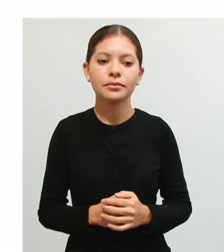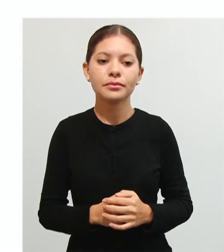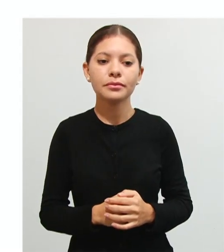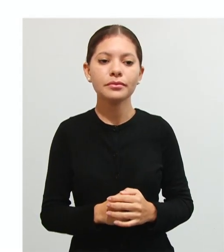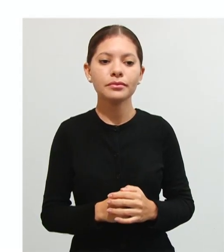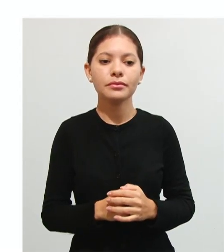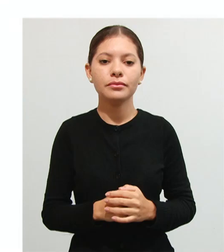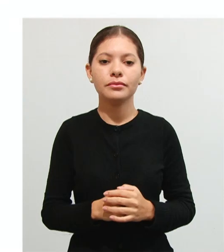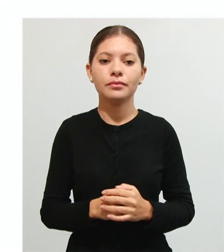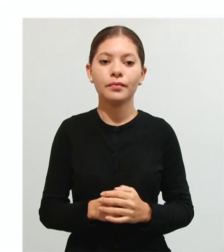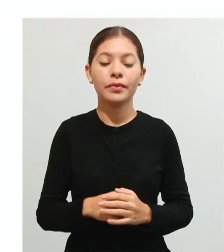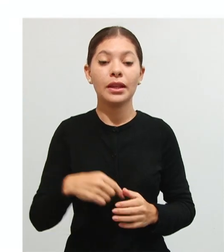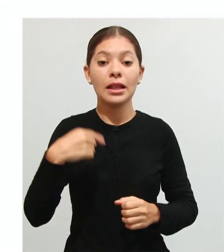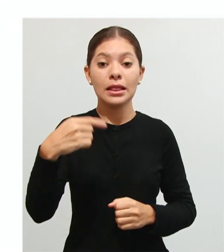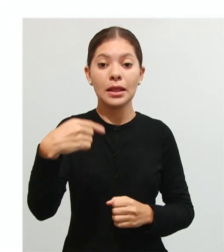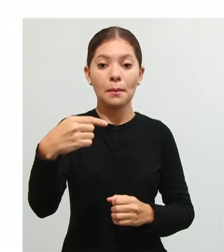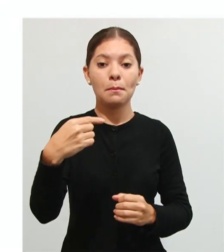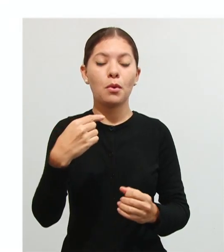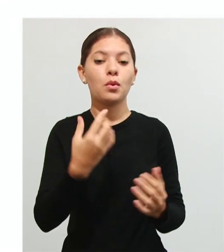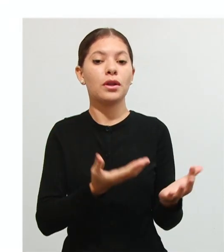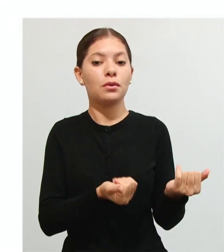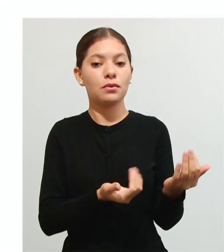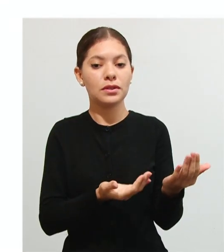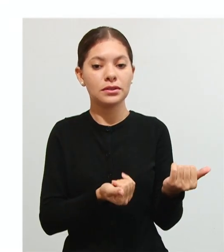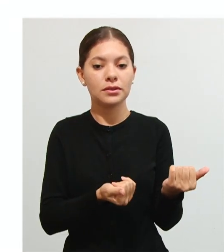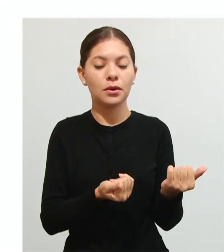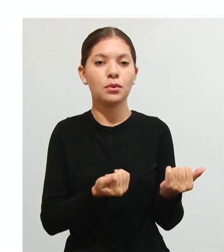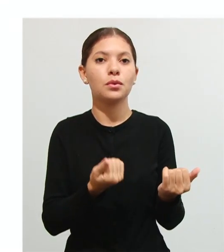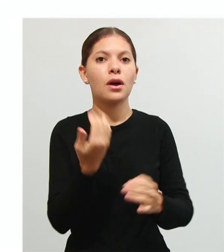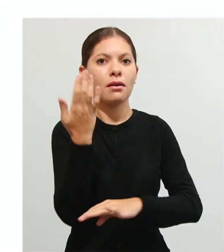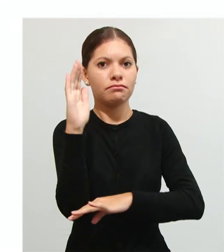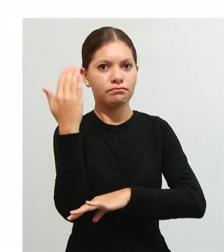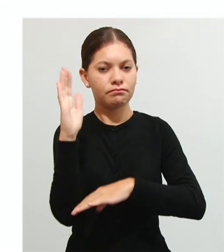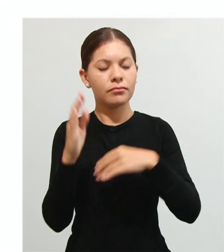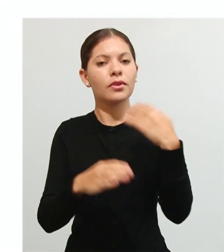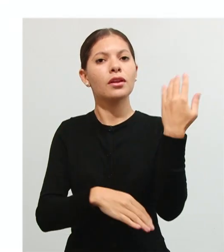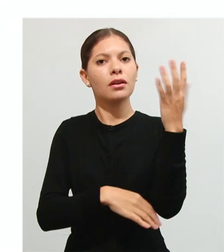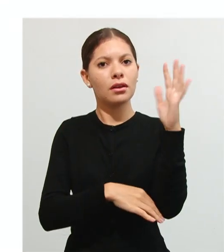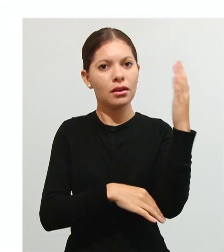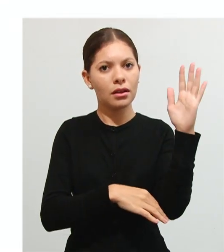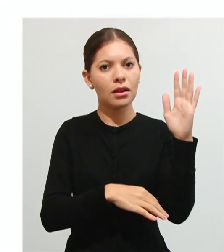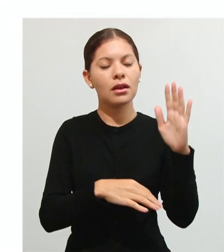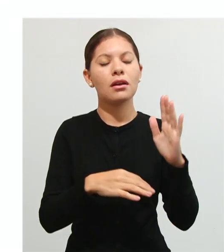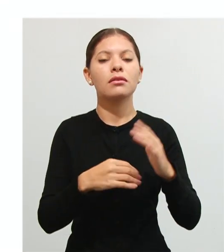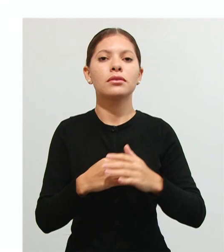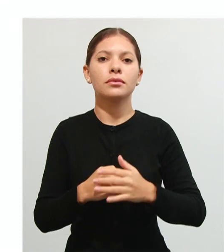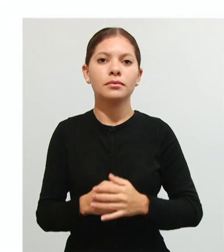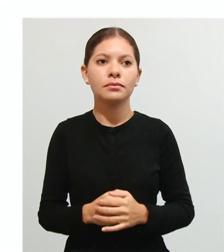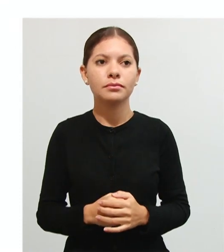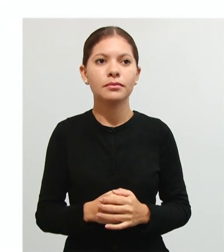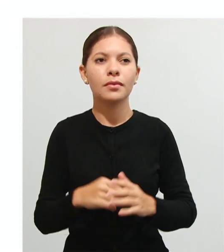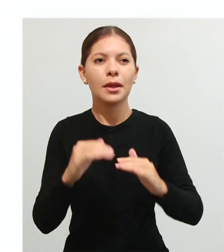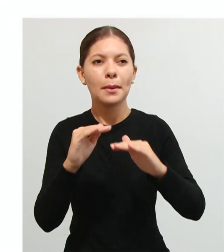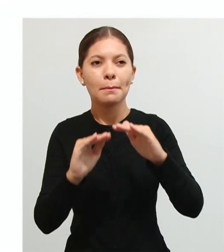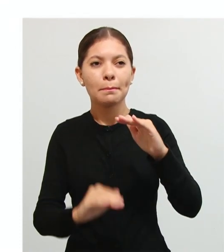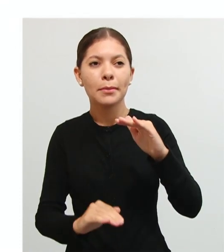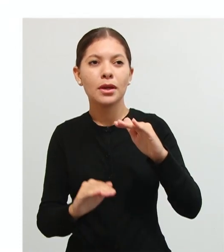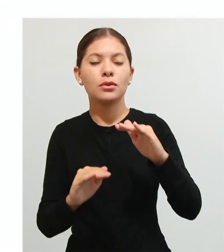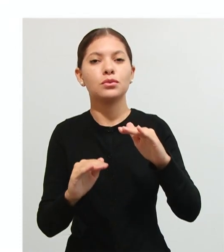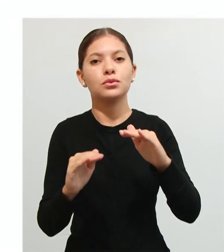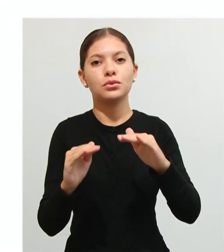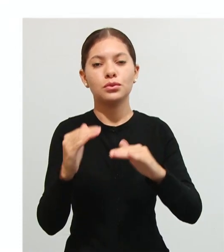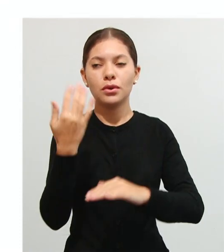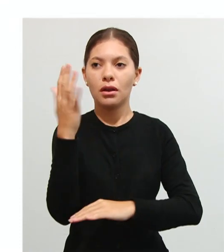A partir da inovação, o uso mais racional dos recursos naturais, buscando a menos utilização de recursos